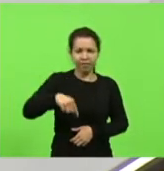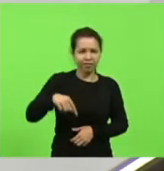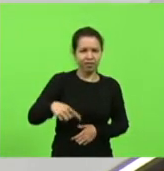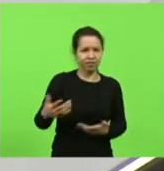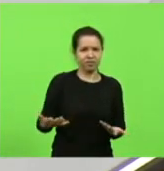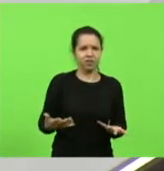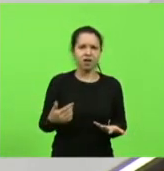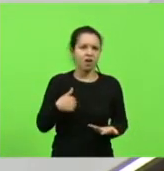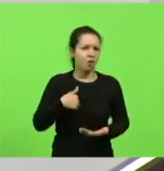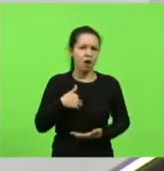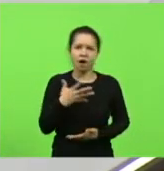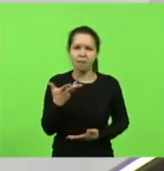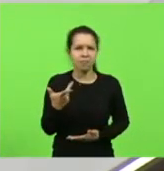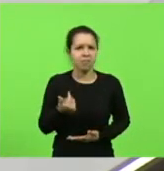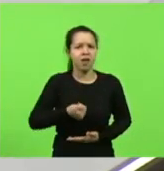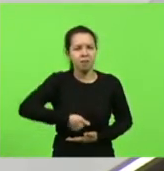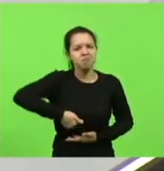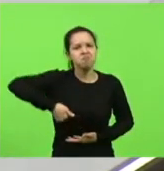que seria